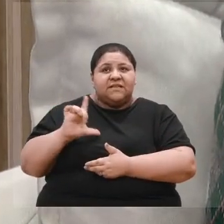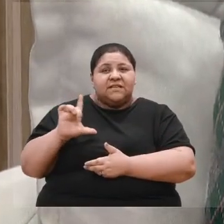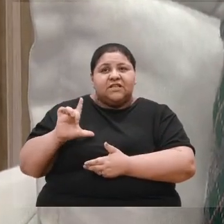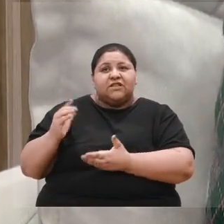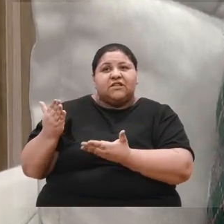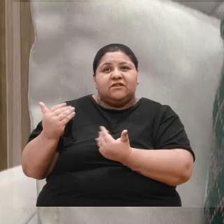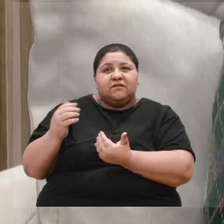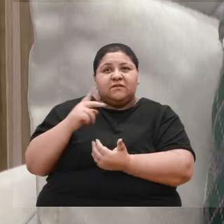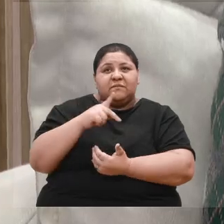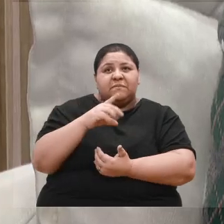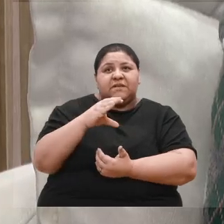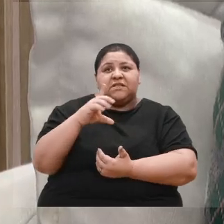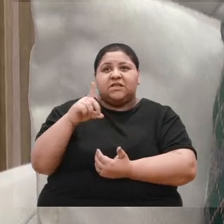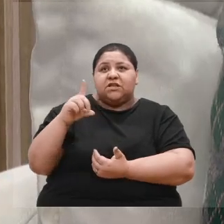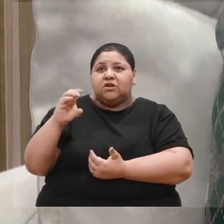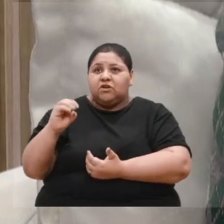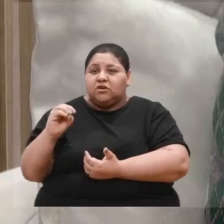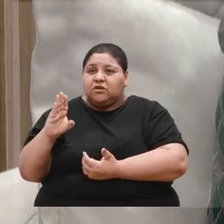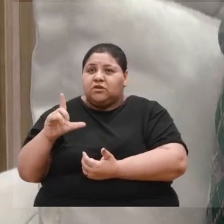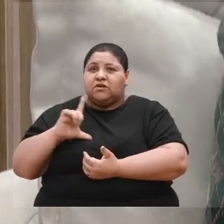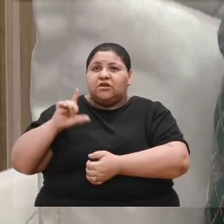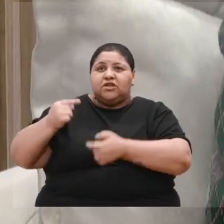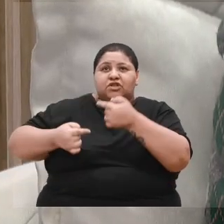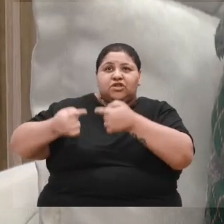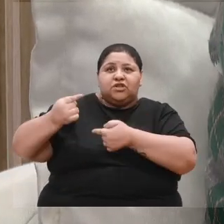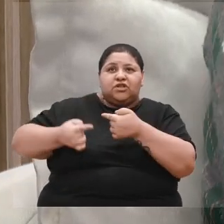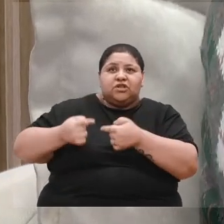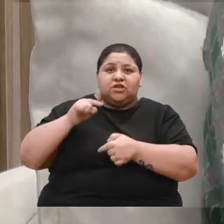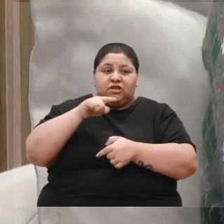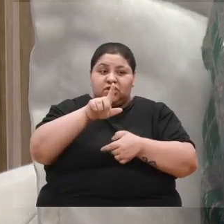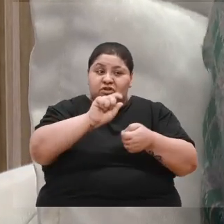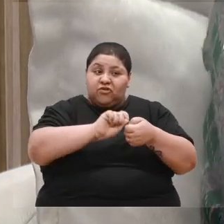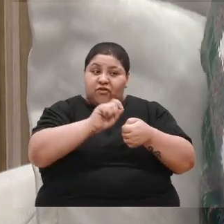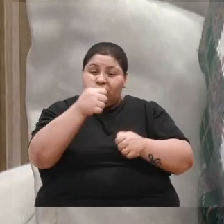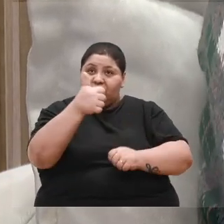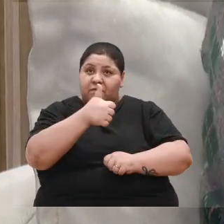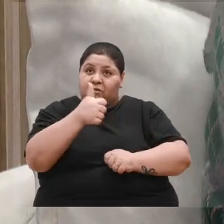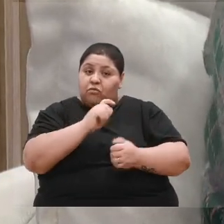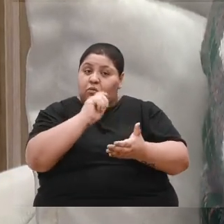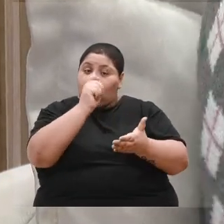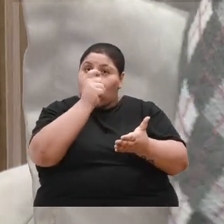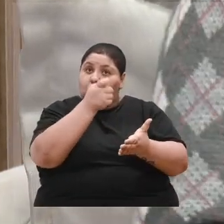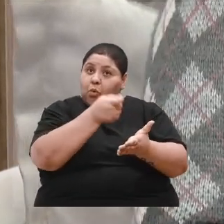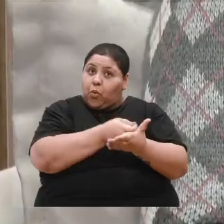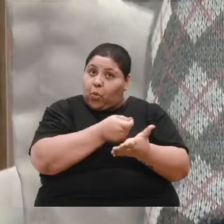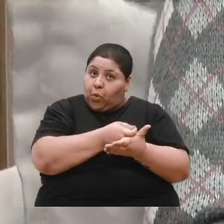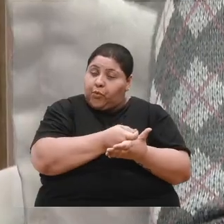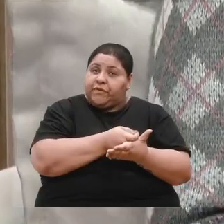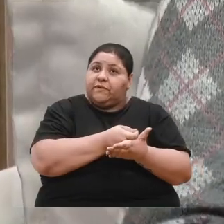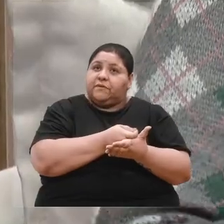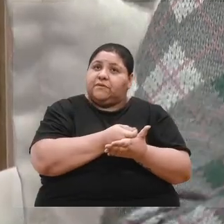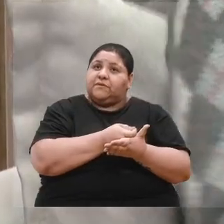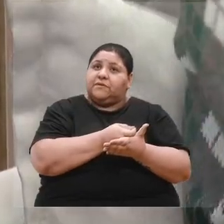Tinha as gurias lá do PCdoB, mas tinha uns debates que era assim, tu vai fazer primeiro a luta